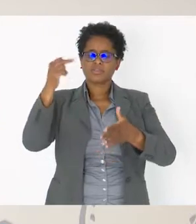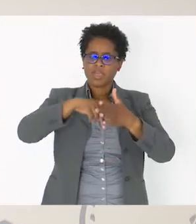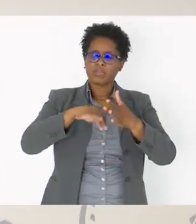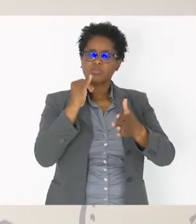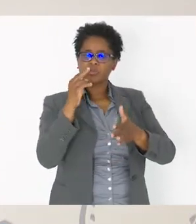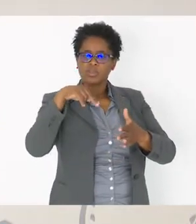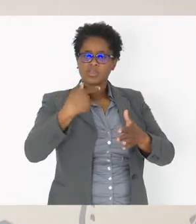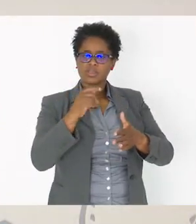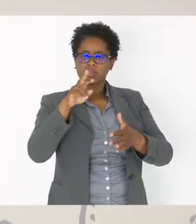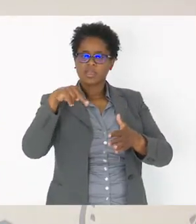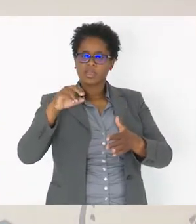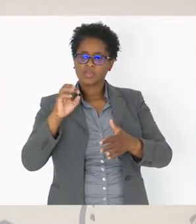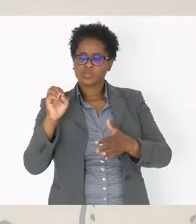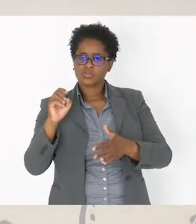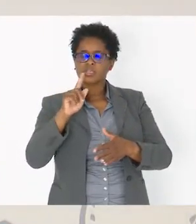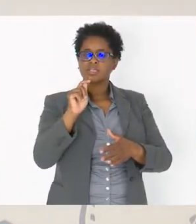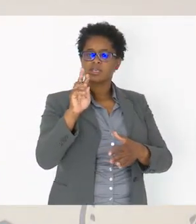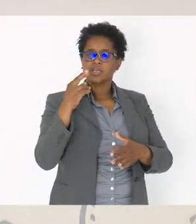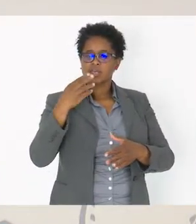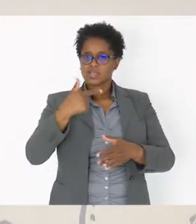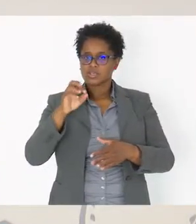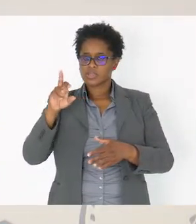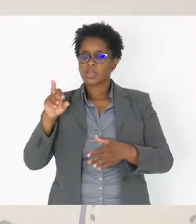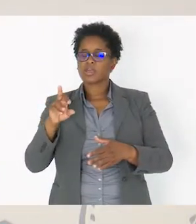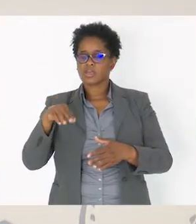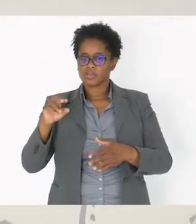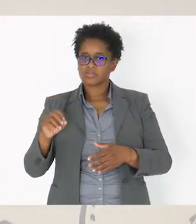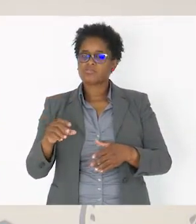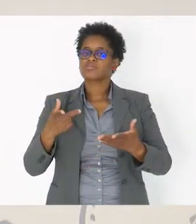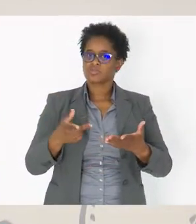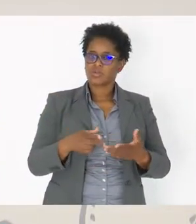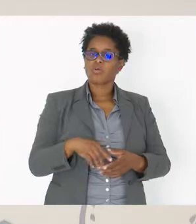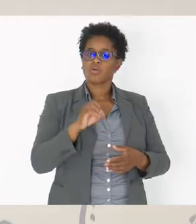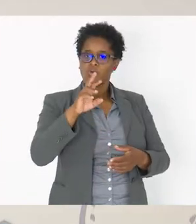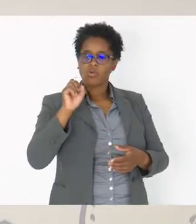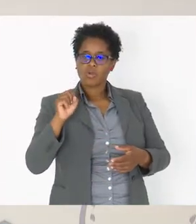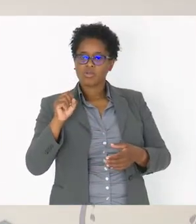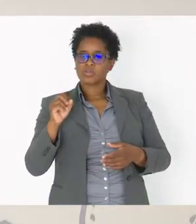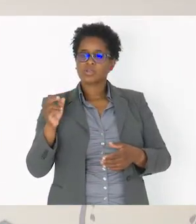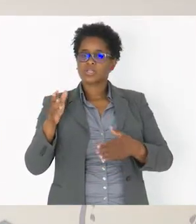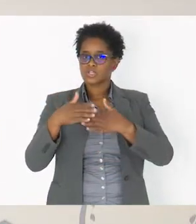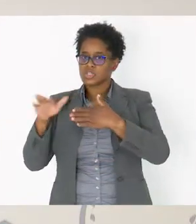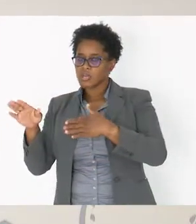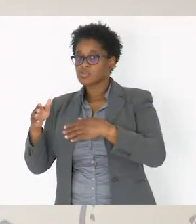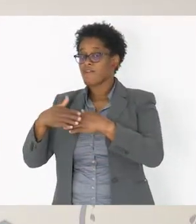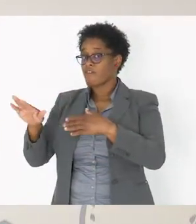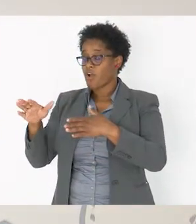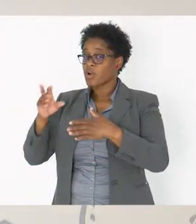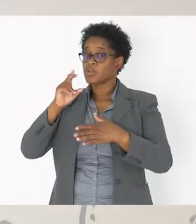externos? Órgãos externos são os órgãos que estão fora do